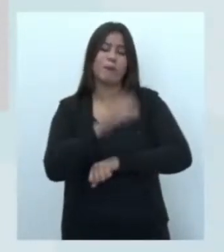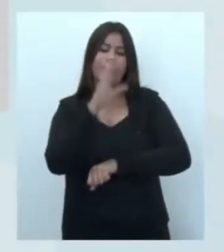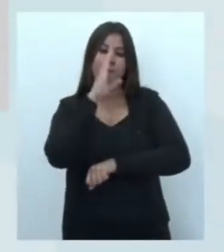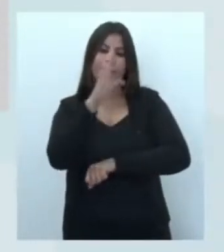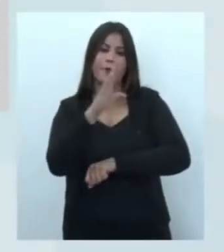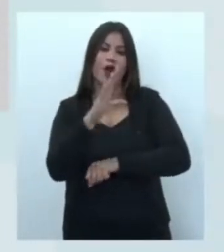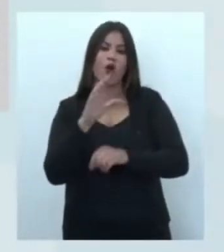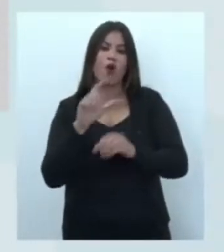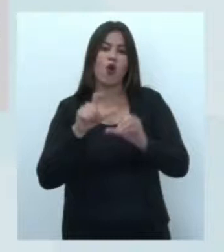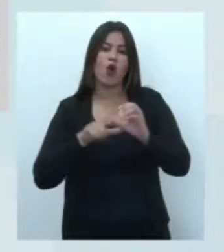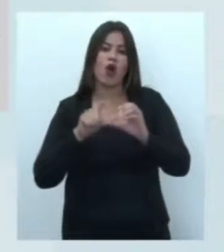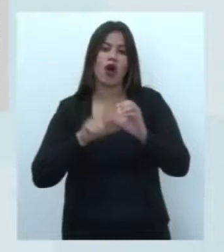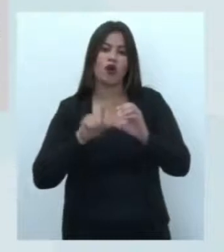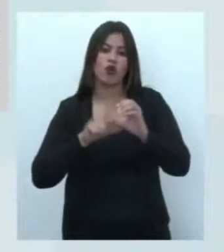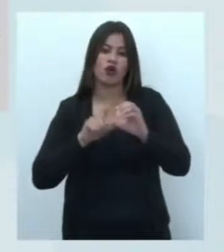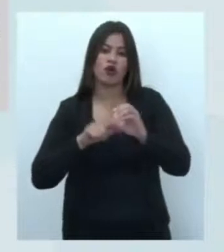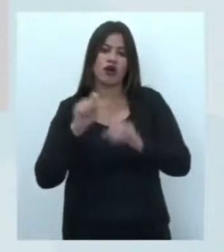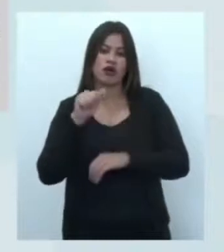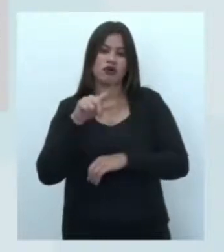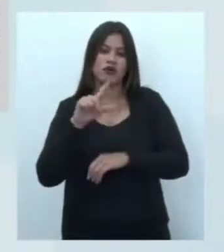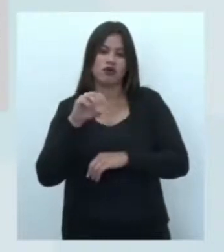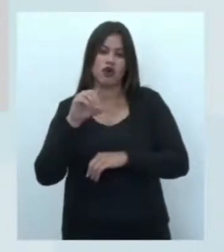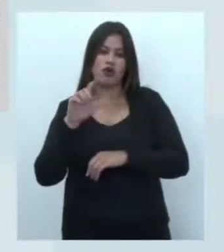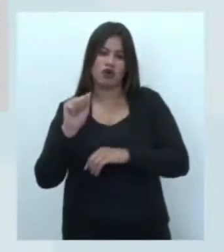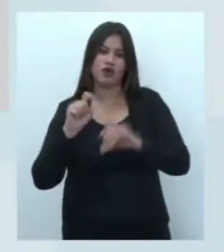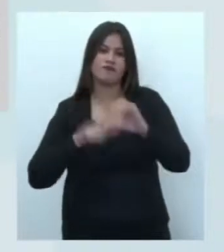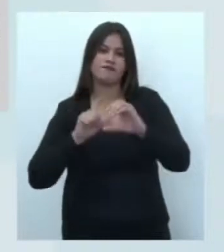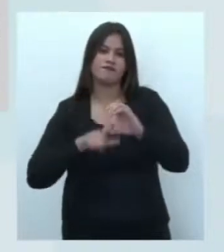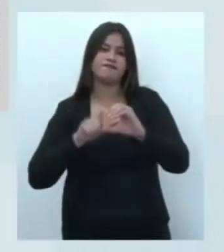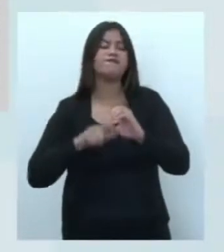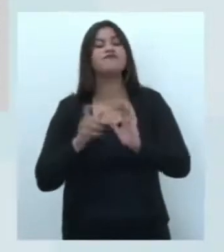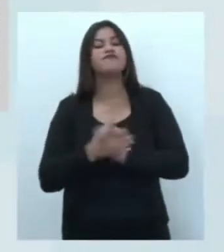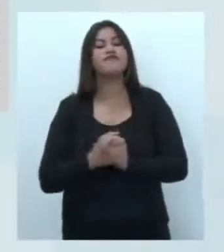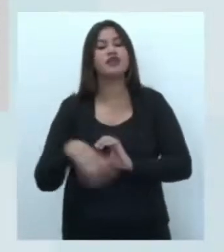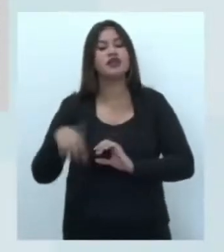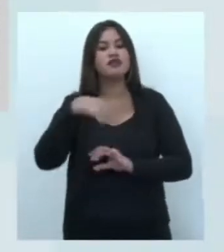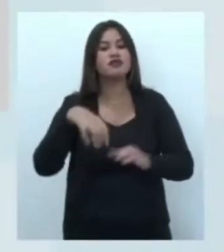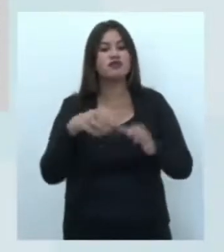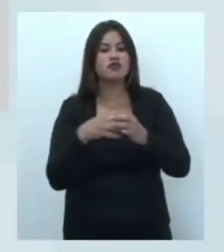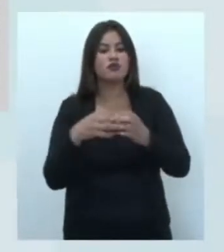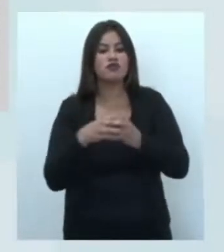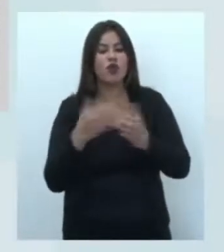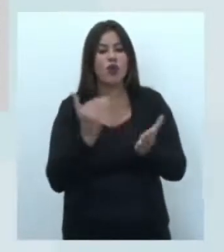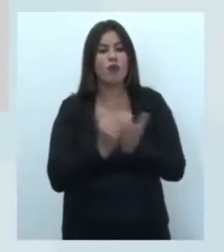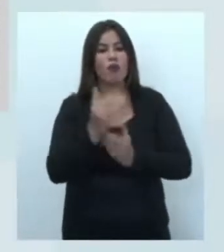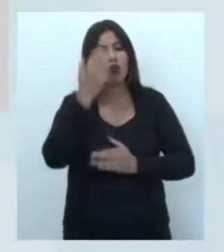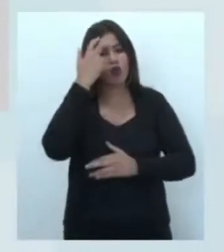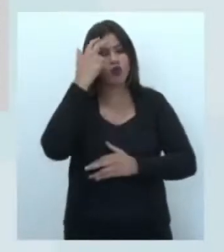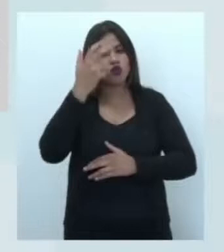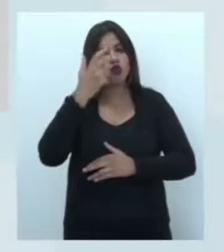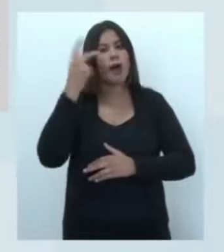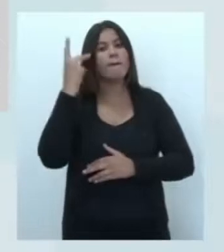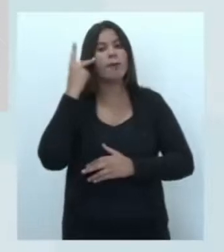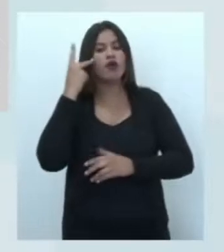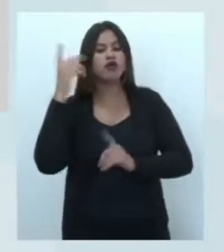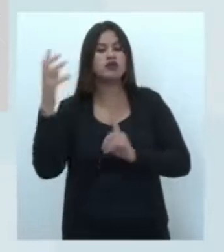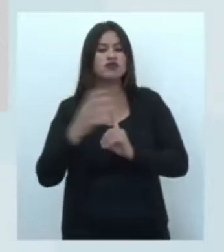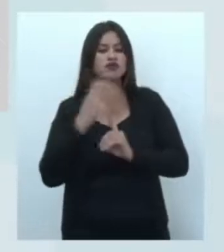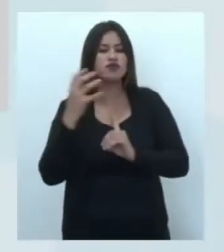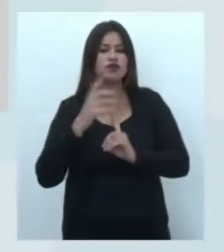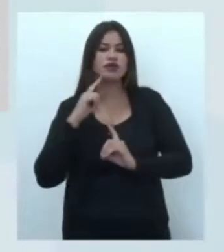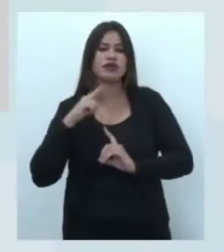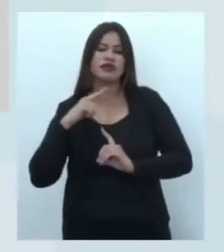angolanos. Esses povos formaram o início da cultura tradicional paulista, que recebeu influência